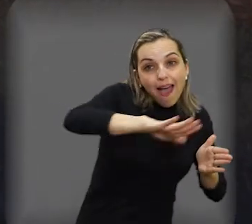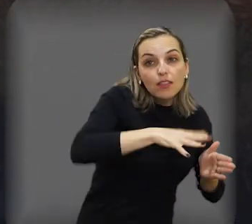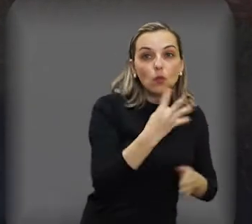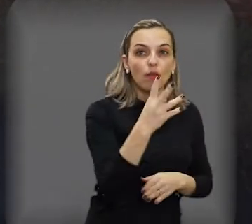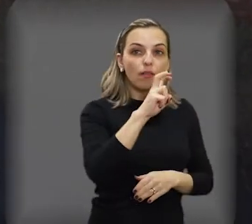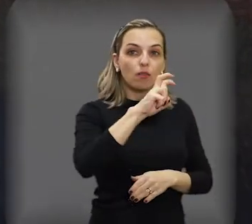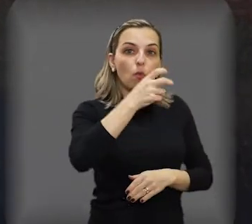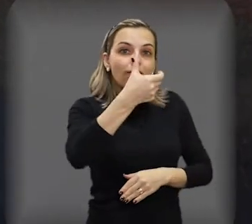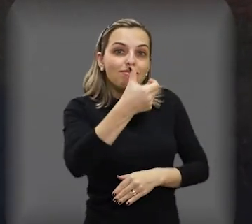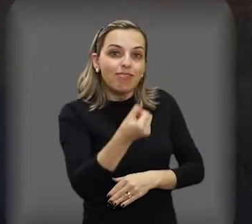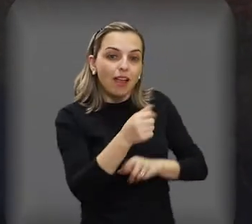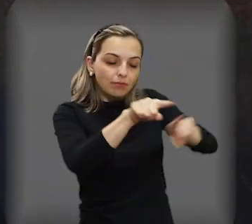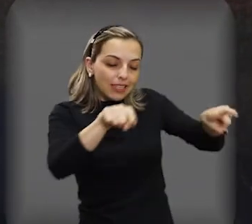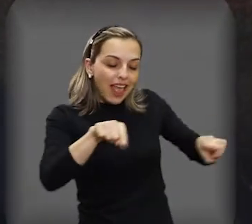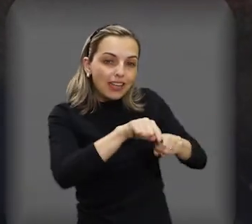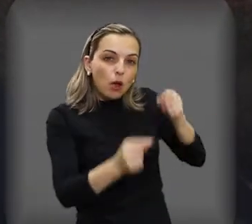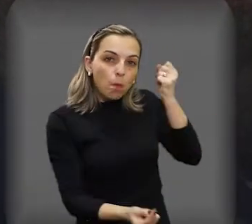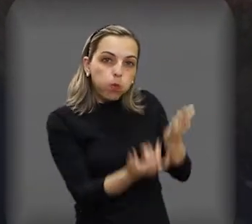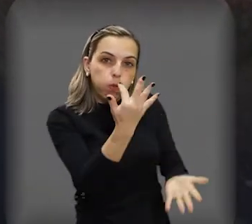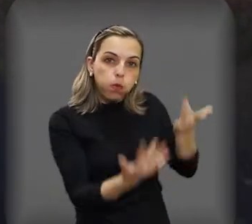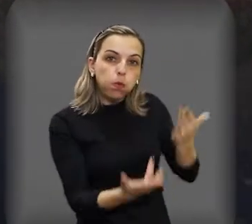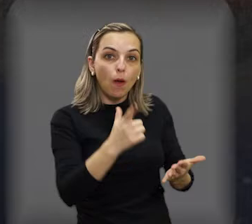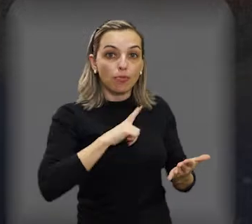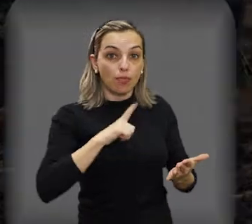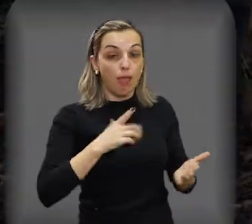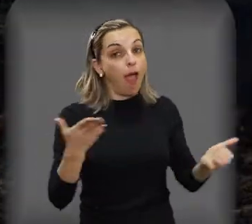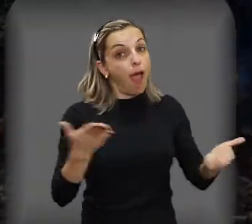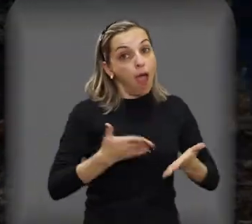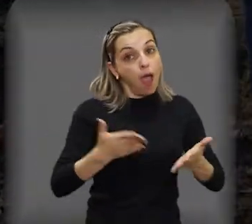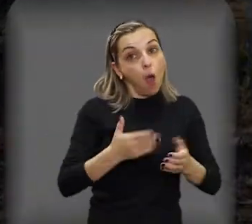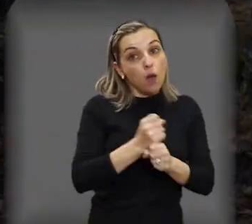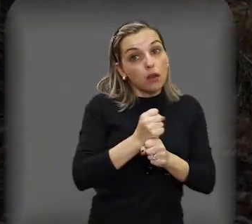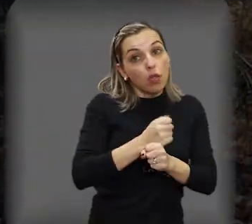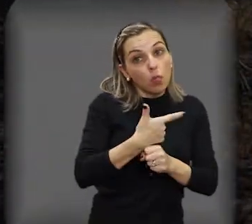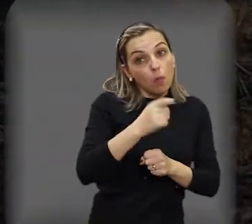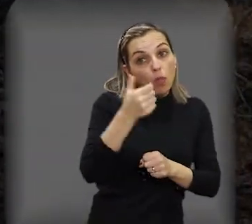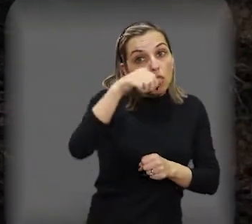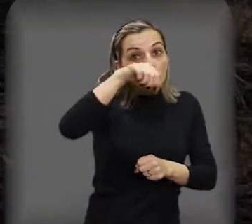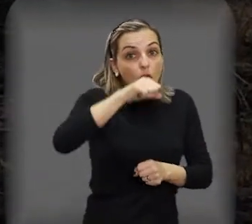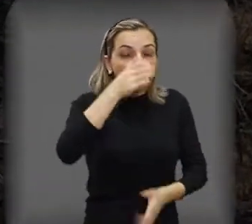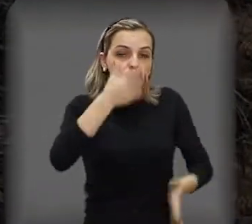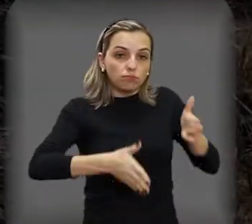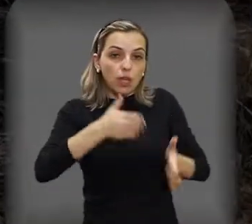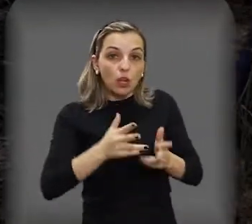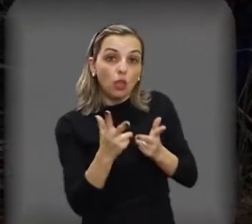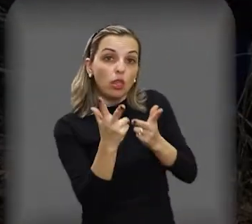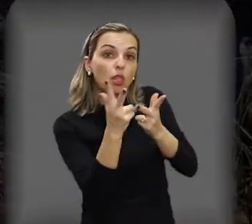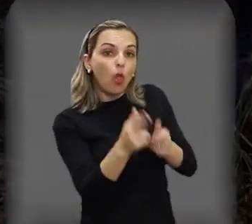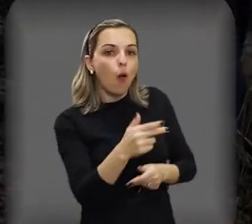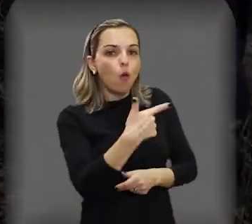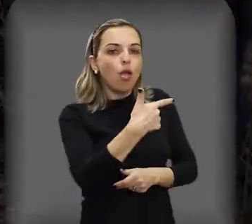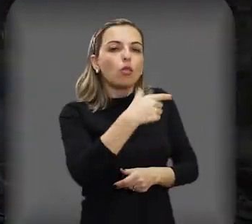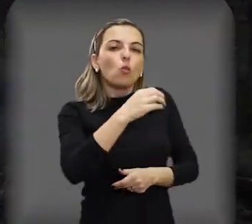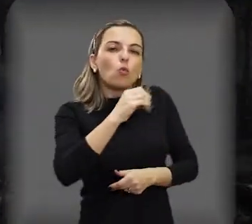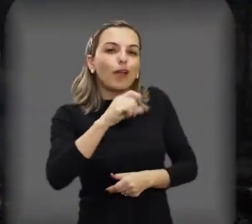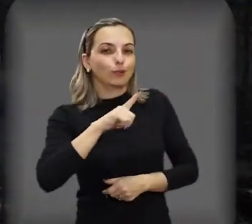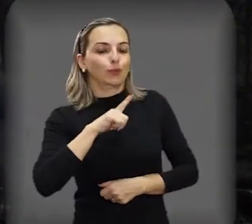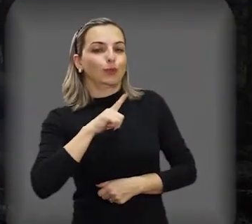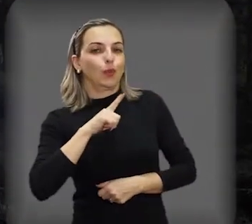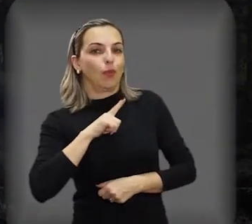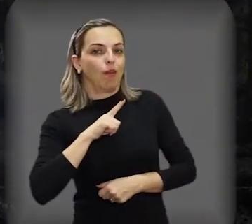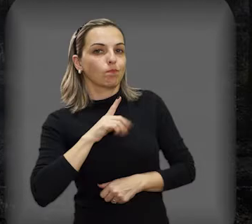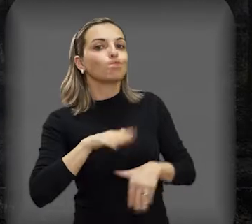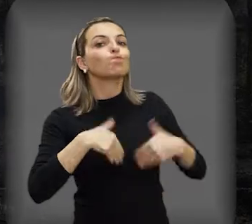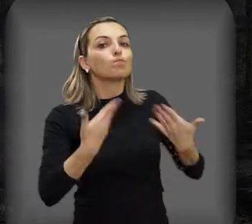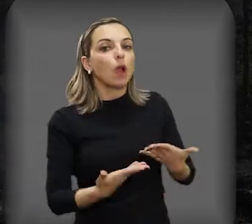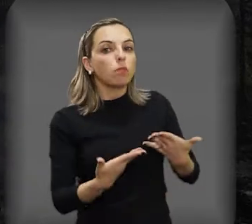456 ocorrências de queimadas na área urbana. Nesse mesmo período, que é janeiro a julho agora de 2019,